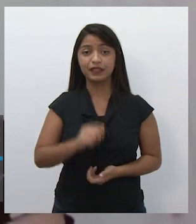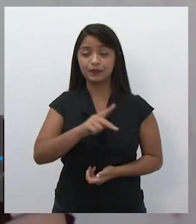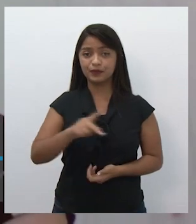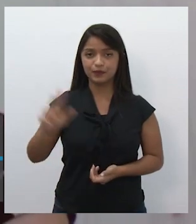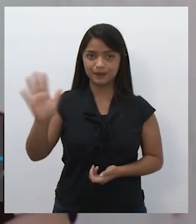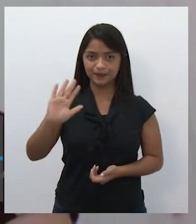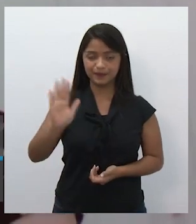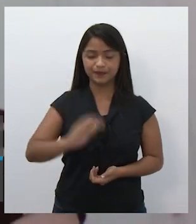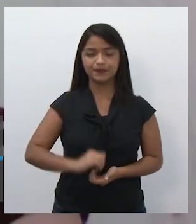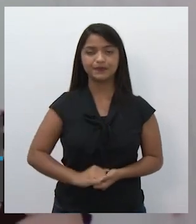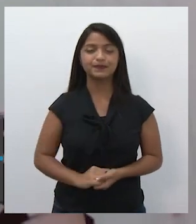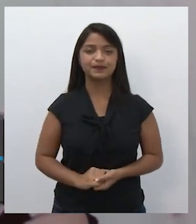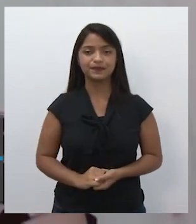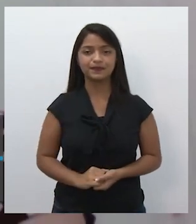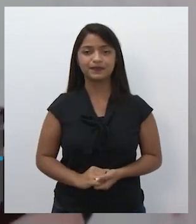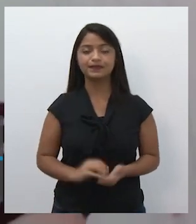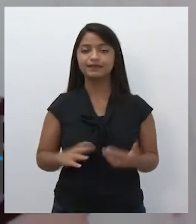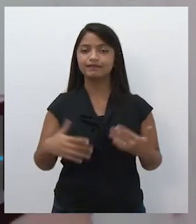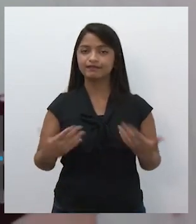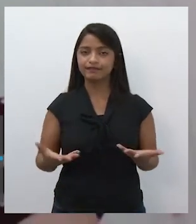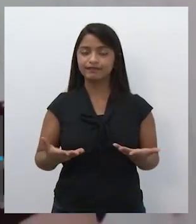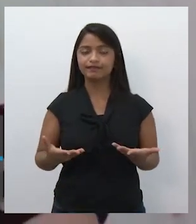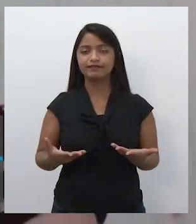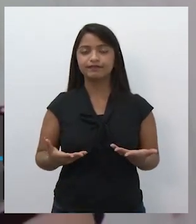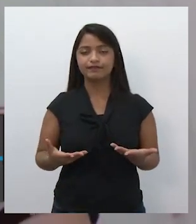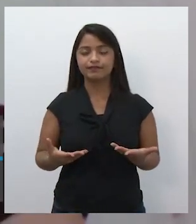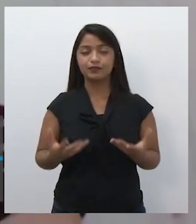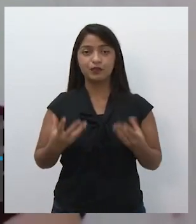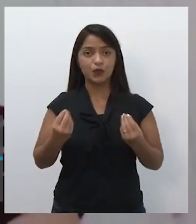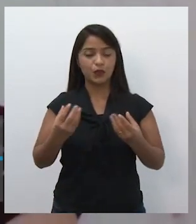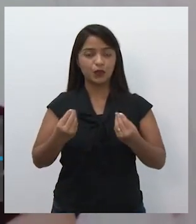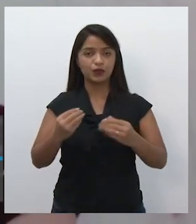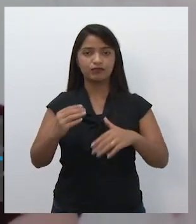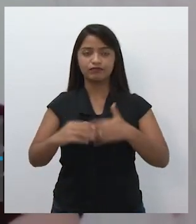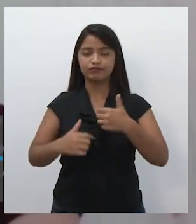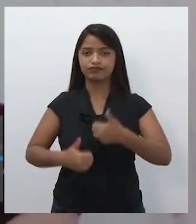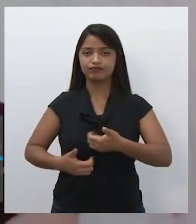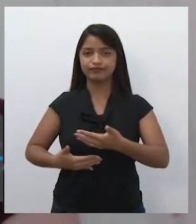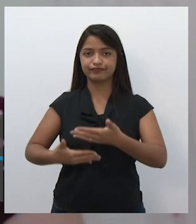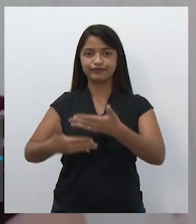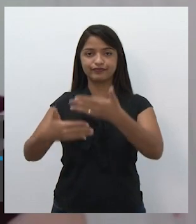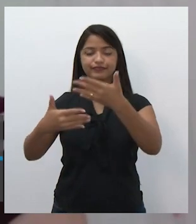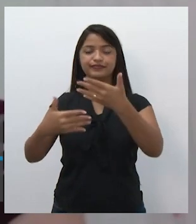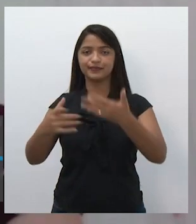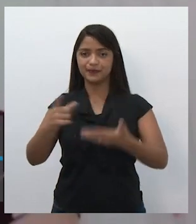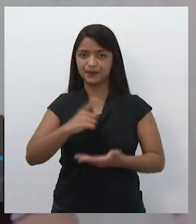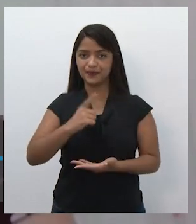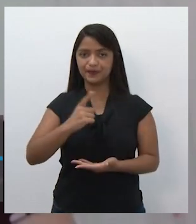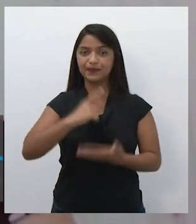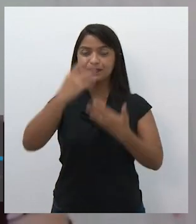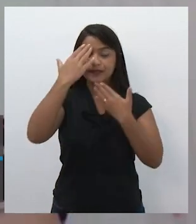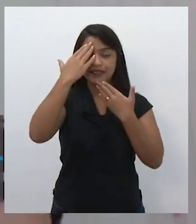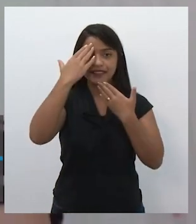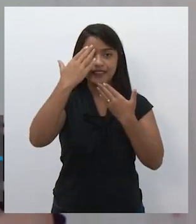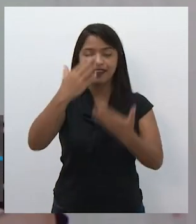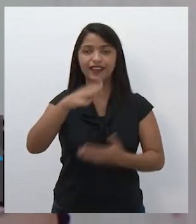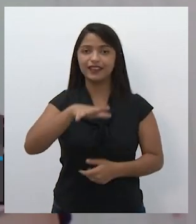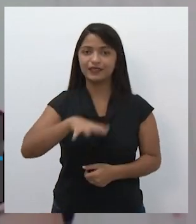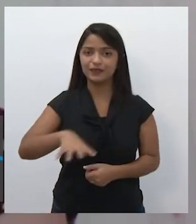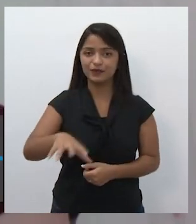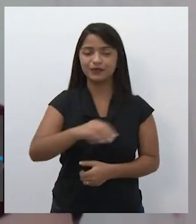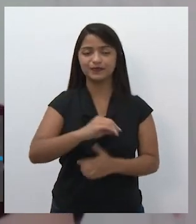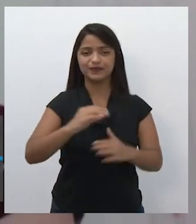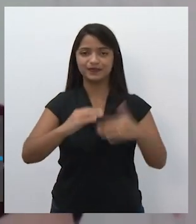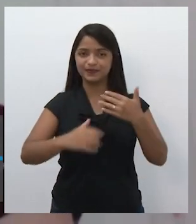professores. Como sempre, nós temos muitos comentários, né? Agradecemos imensamente todos os comentários que vocês colocam no